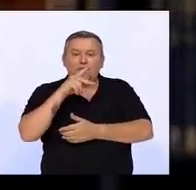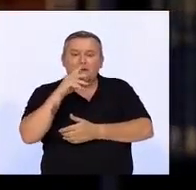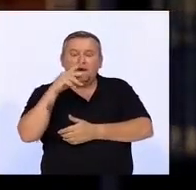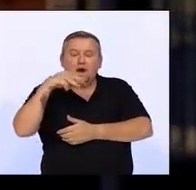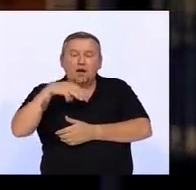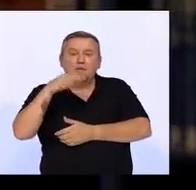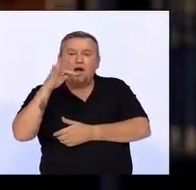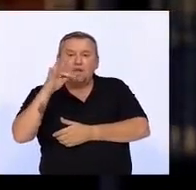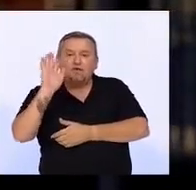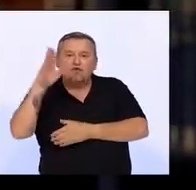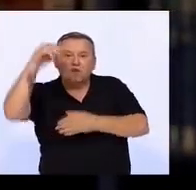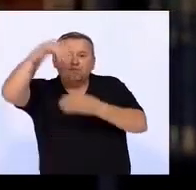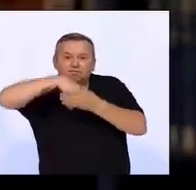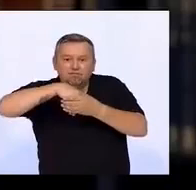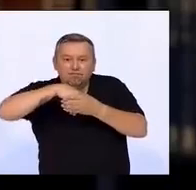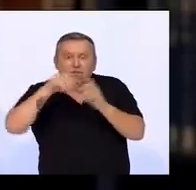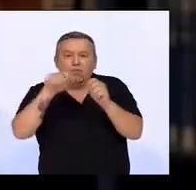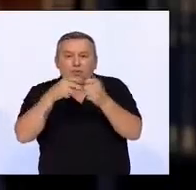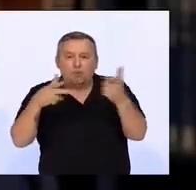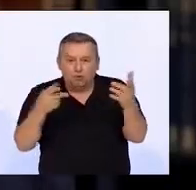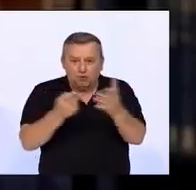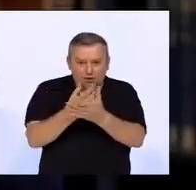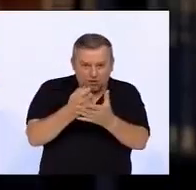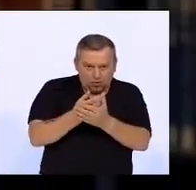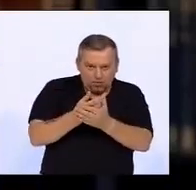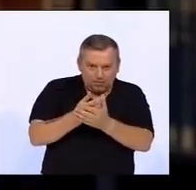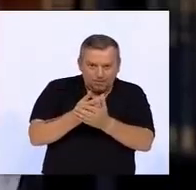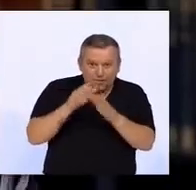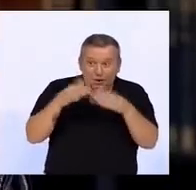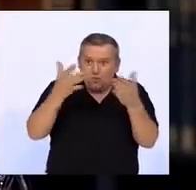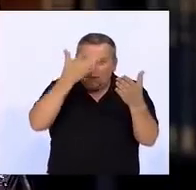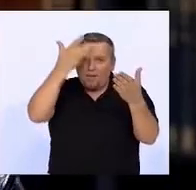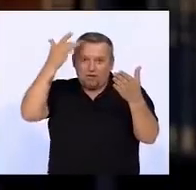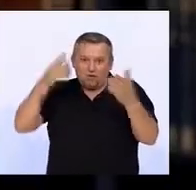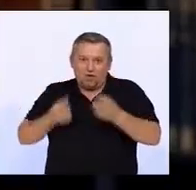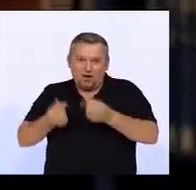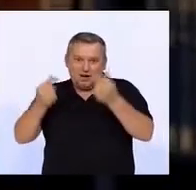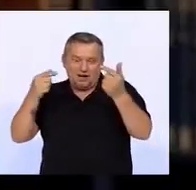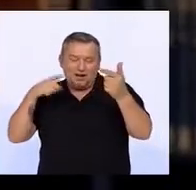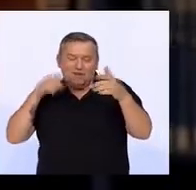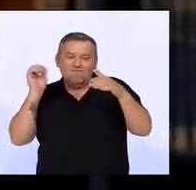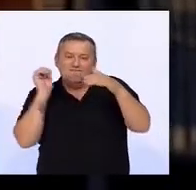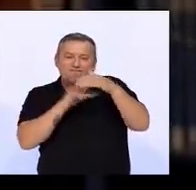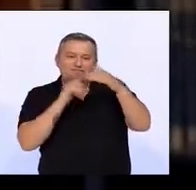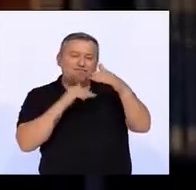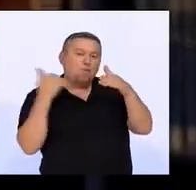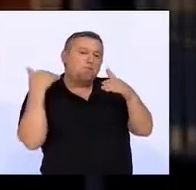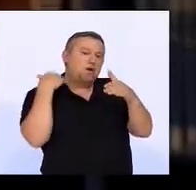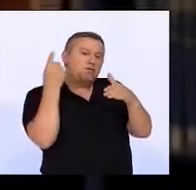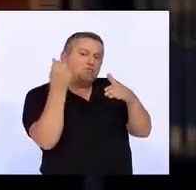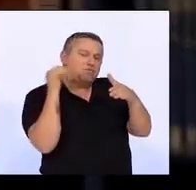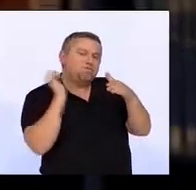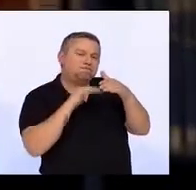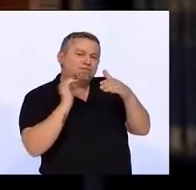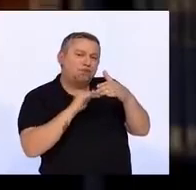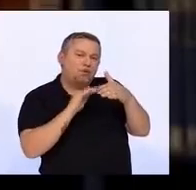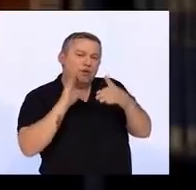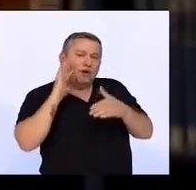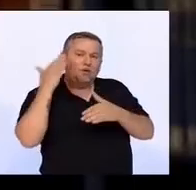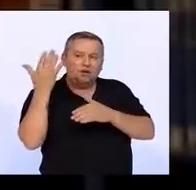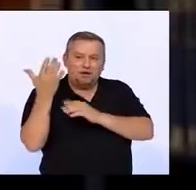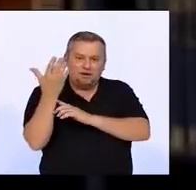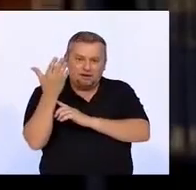embutida. Quando uma pessoa que tem uma aplicação financeira enorme, a contribuição